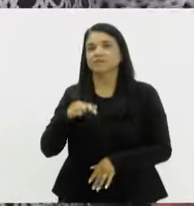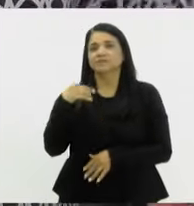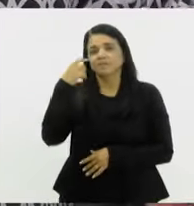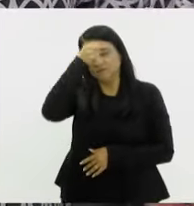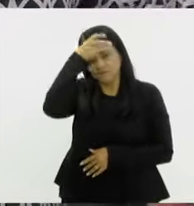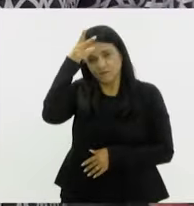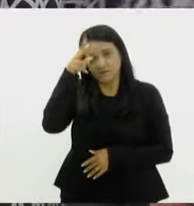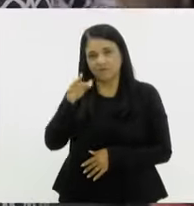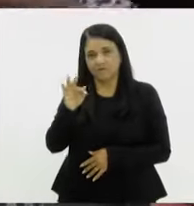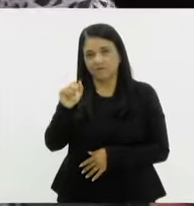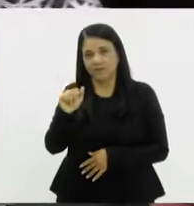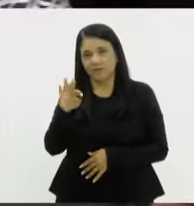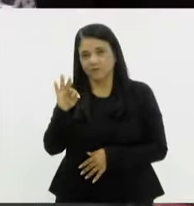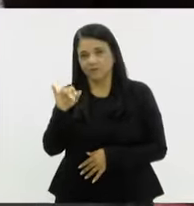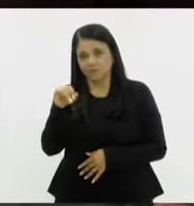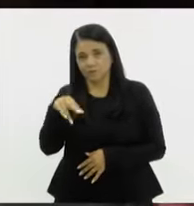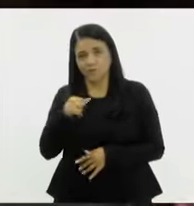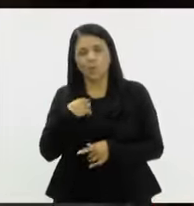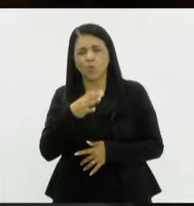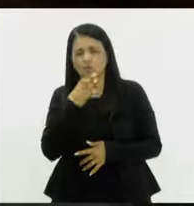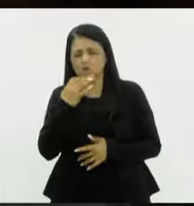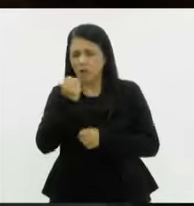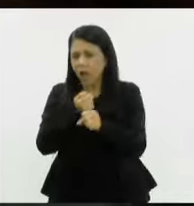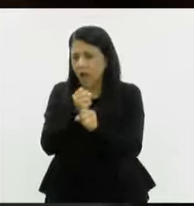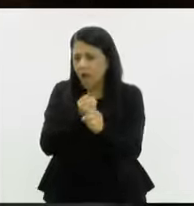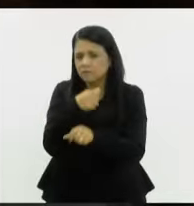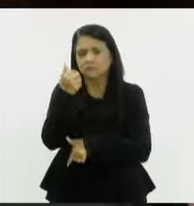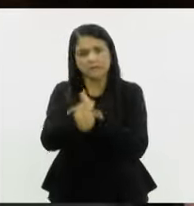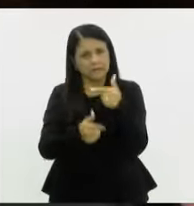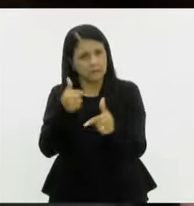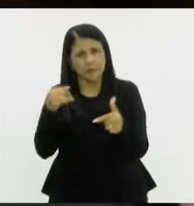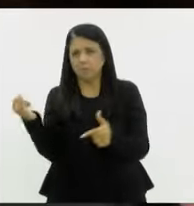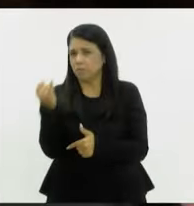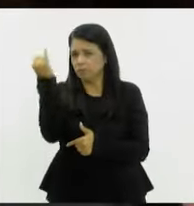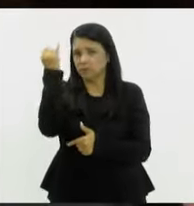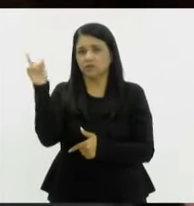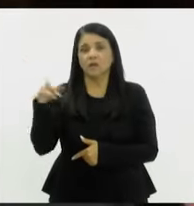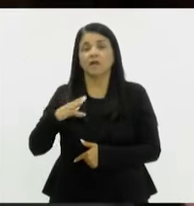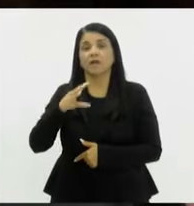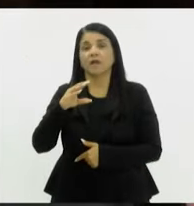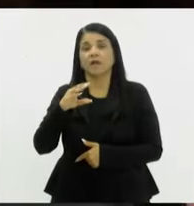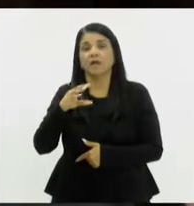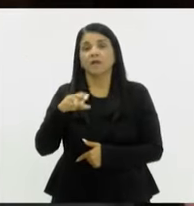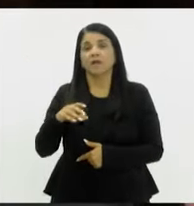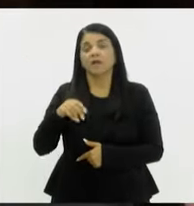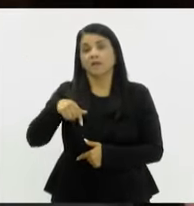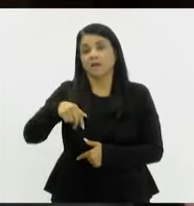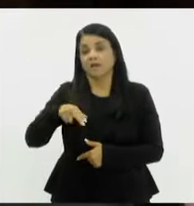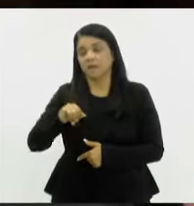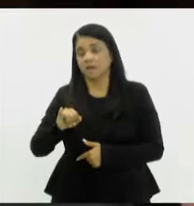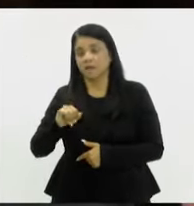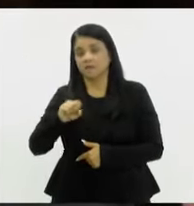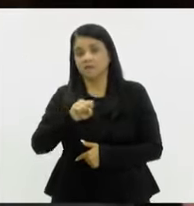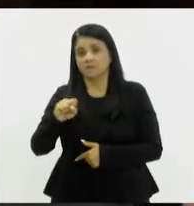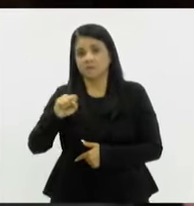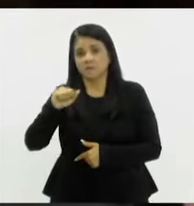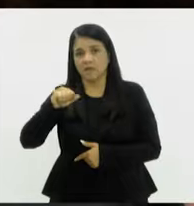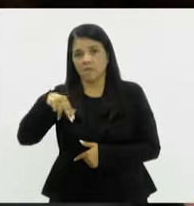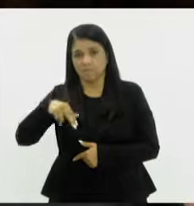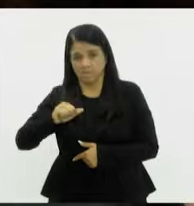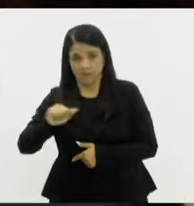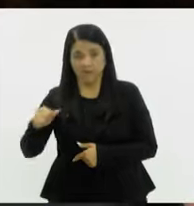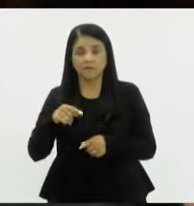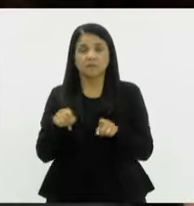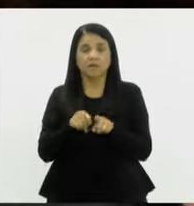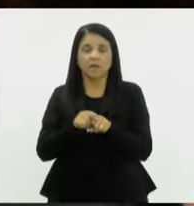muitos e muitos anos né que faz um trabalho excepcional lá em Xamã saudar as futuras vereadoras E